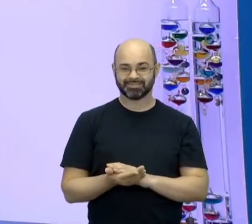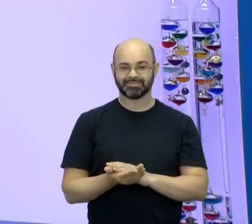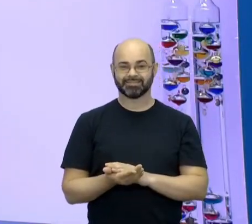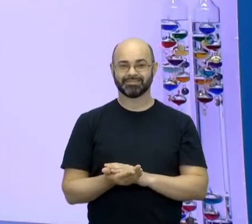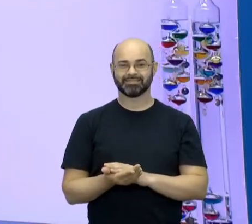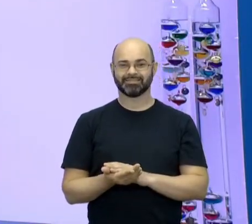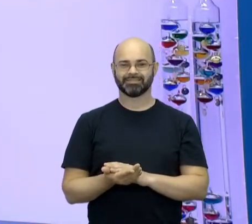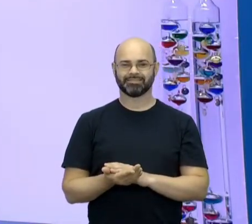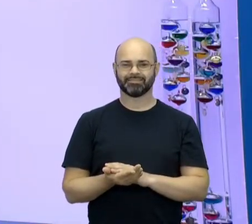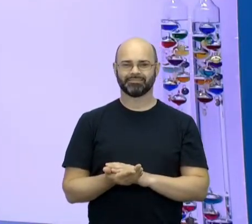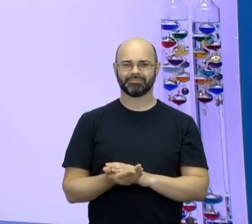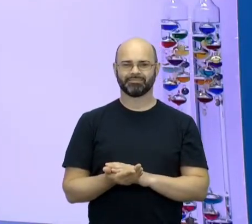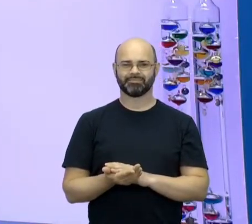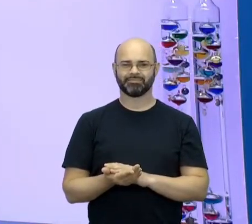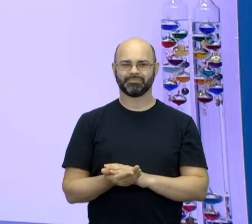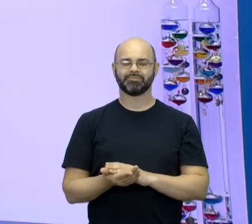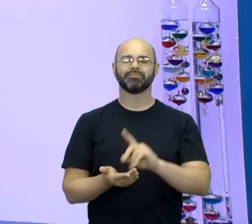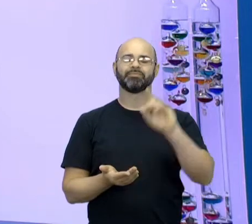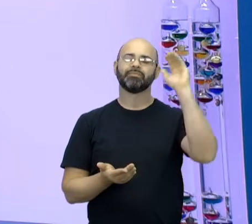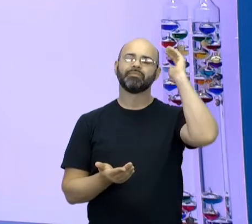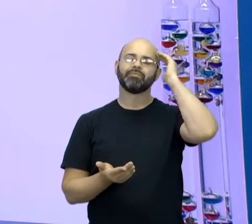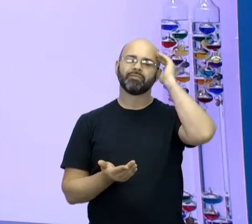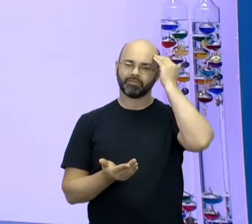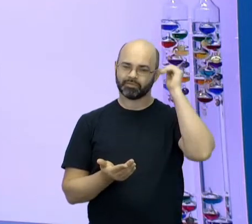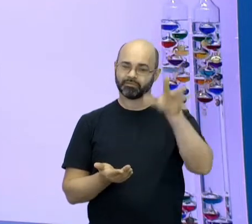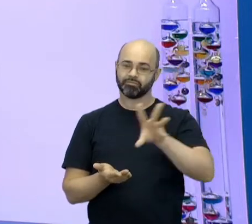importante para a prosperidade.